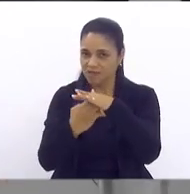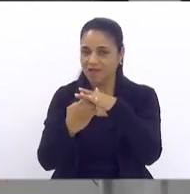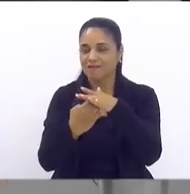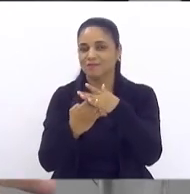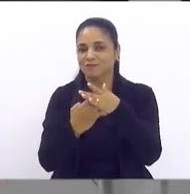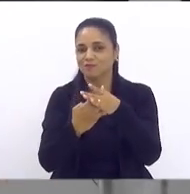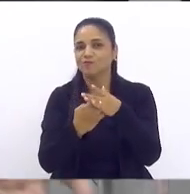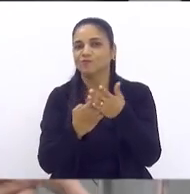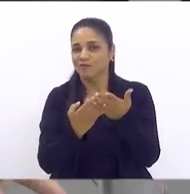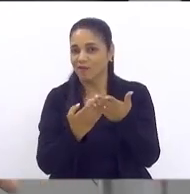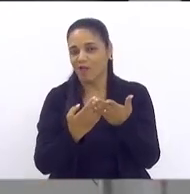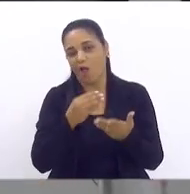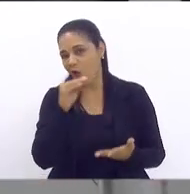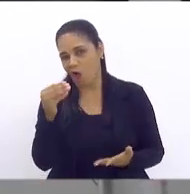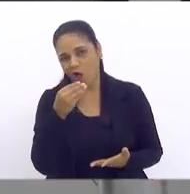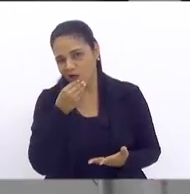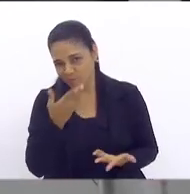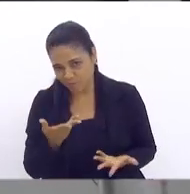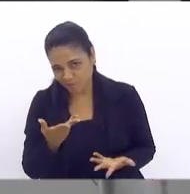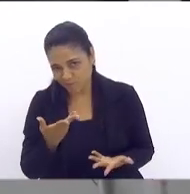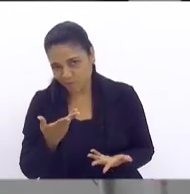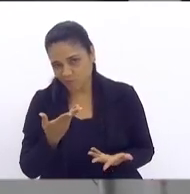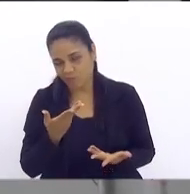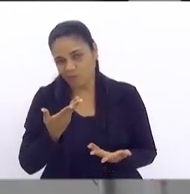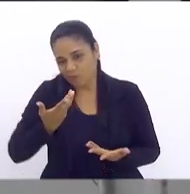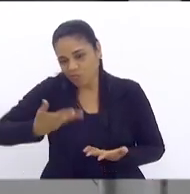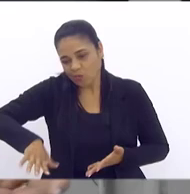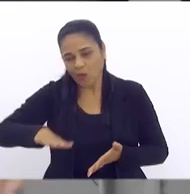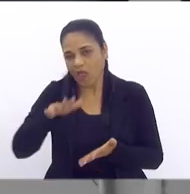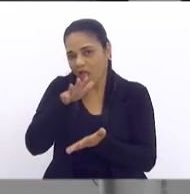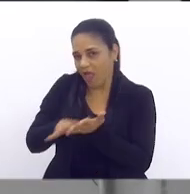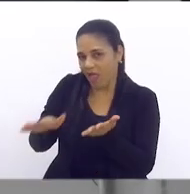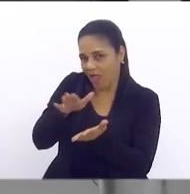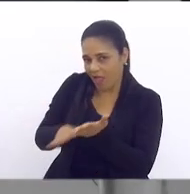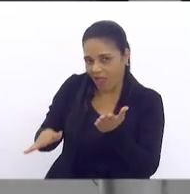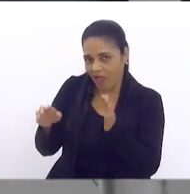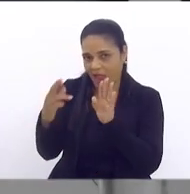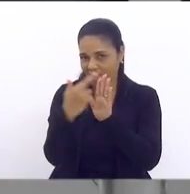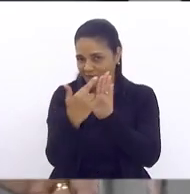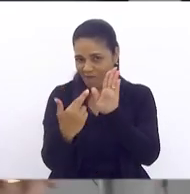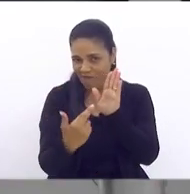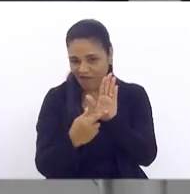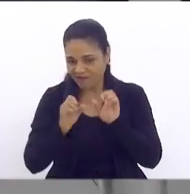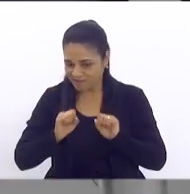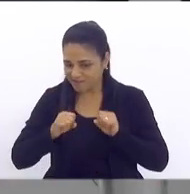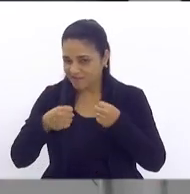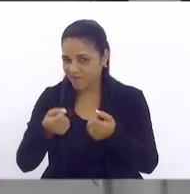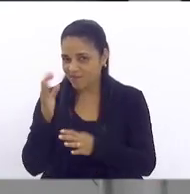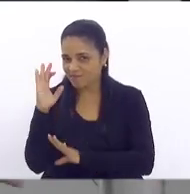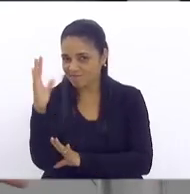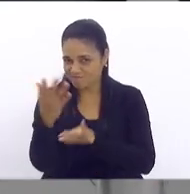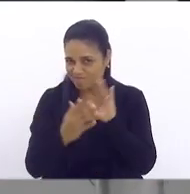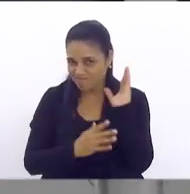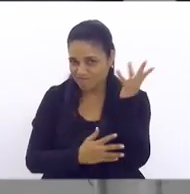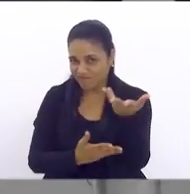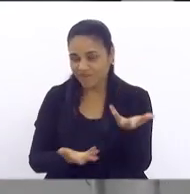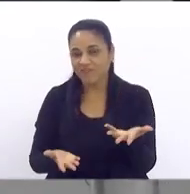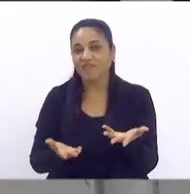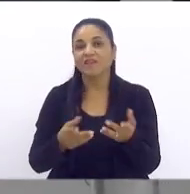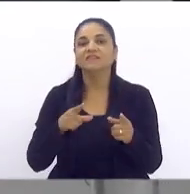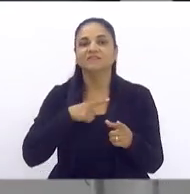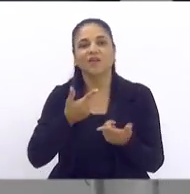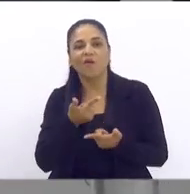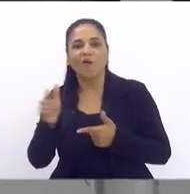armadores, que, óbvio, não querem gastar com mais regras em prol da defesa ambiental. Mas, além disso, tem